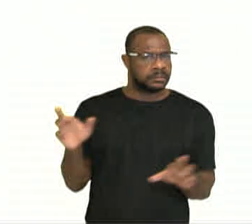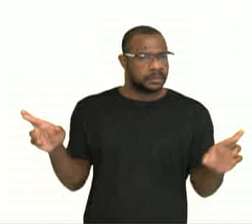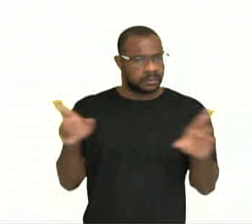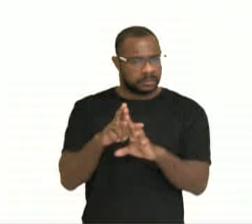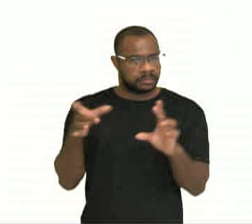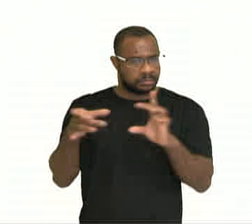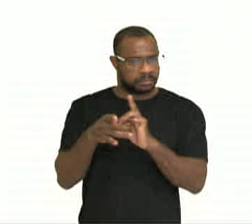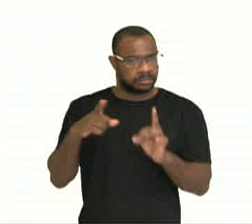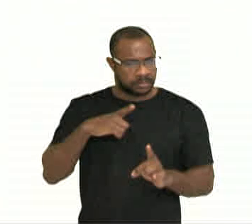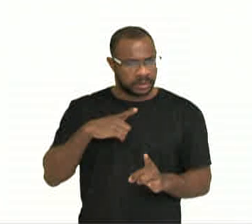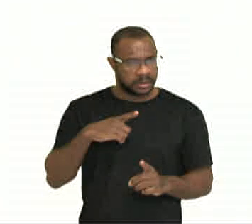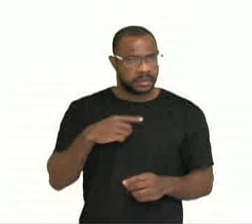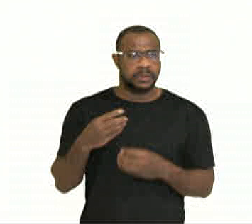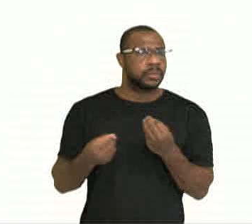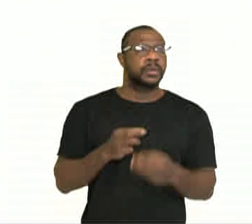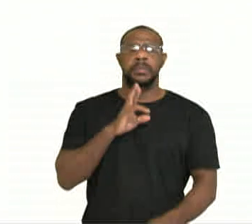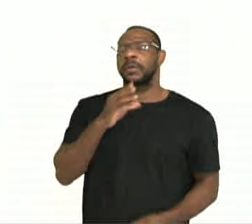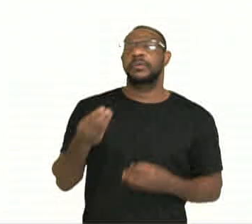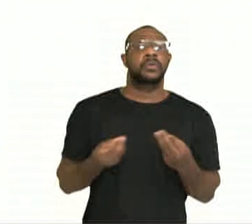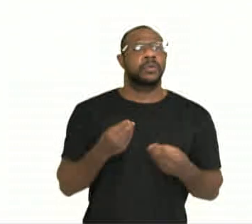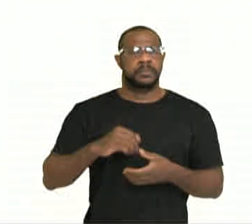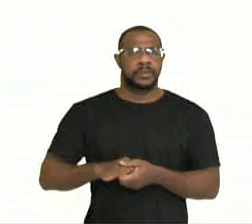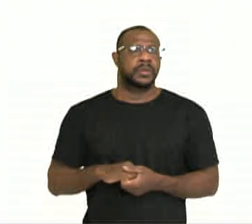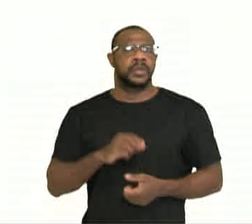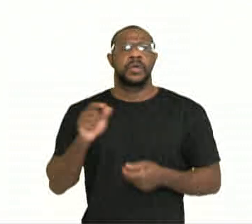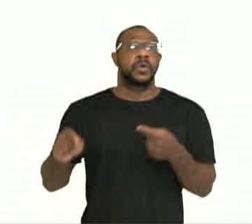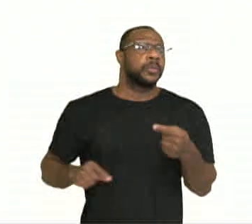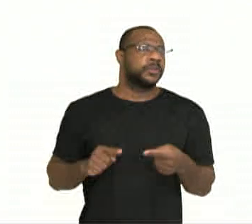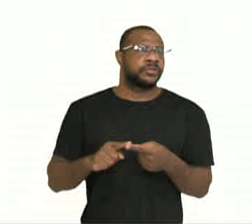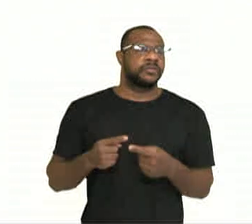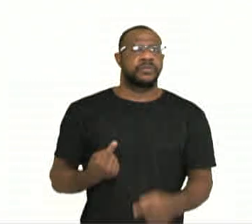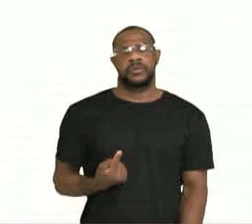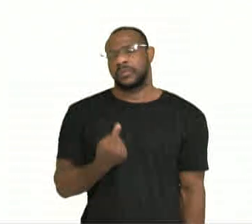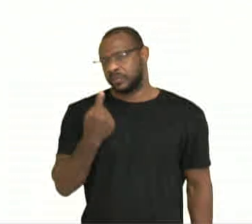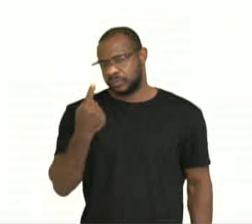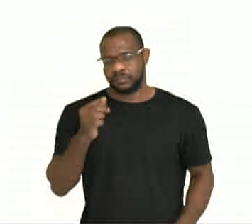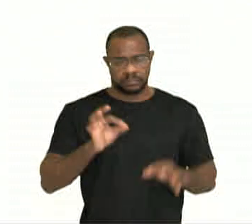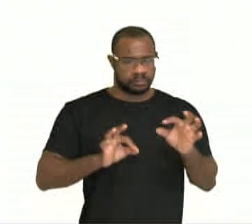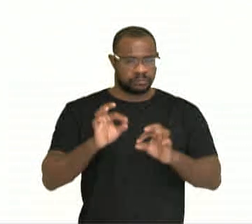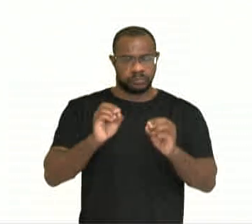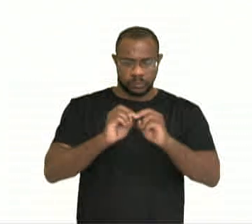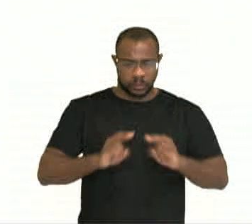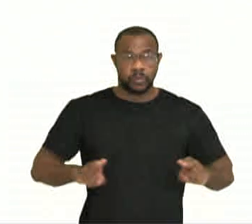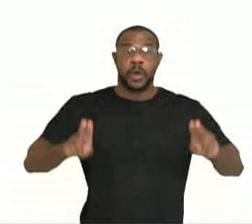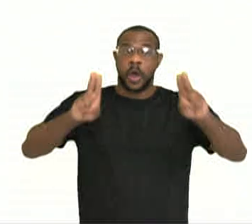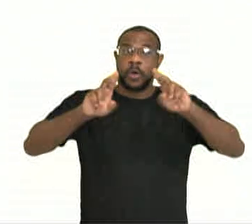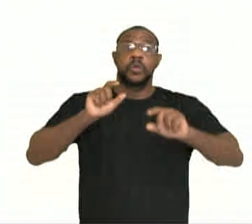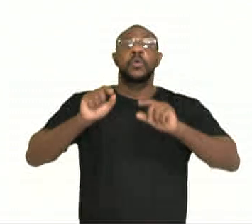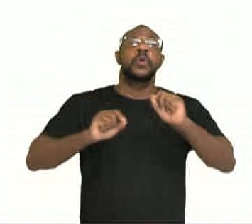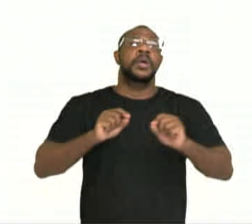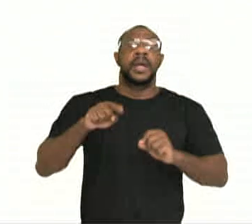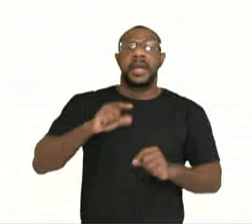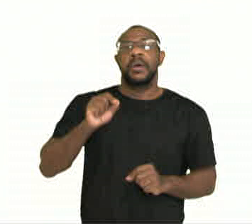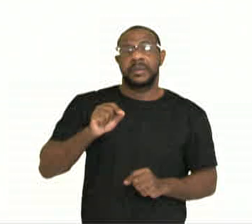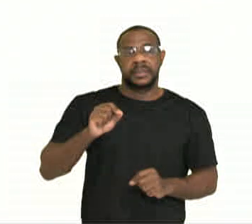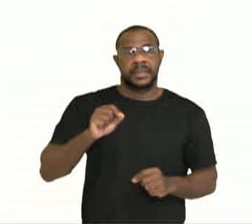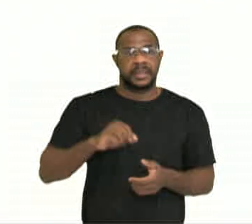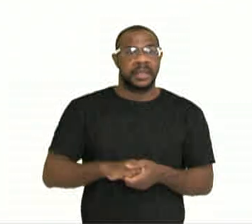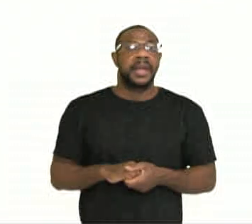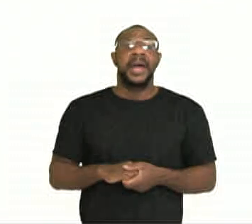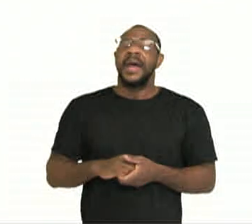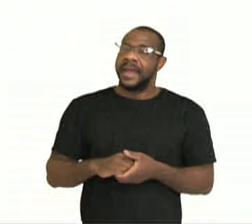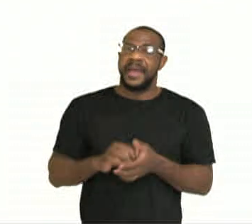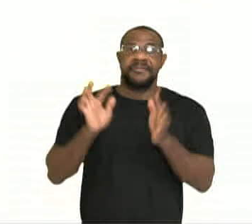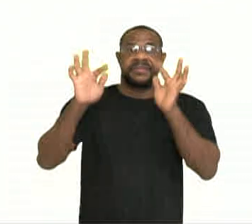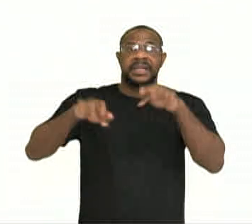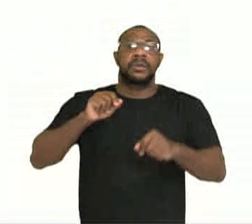que poderíamos colocar ali como resposta? O objetivo número 1 da Organização das Nações Unidas é a erradicação da